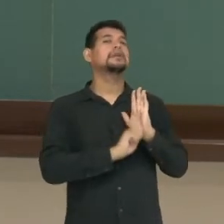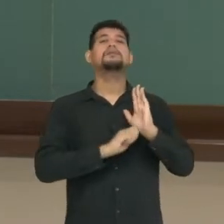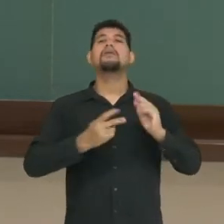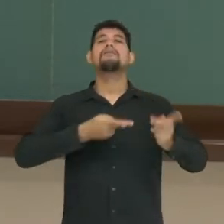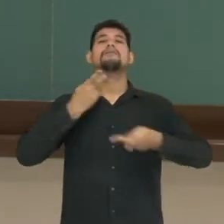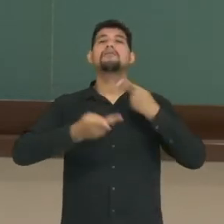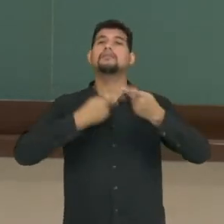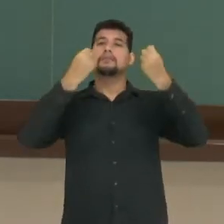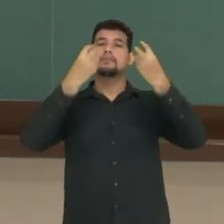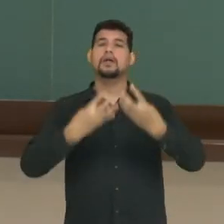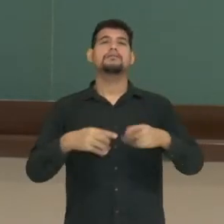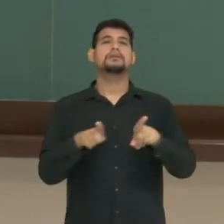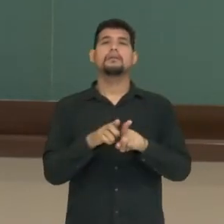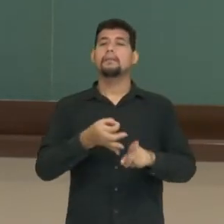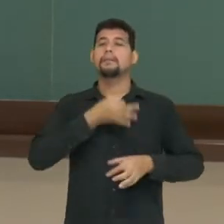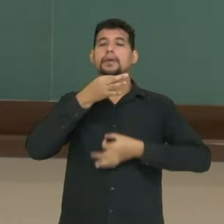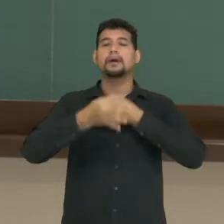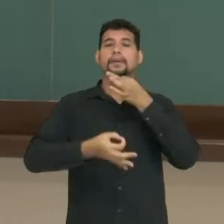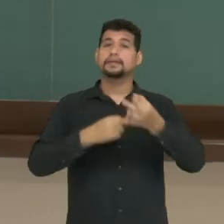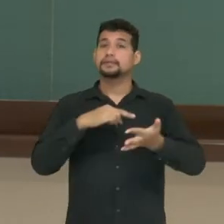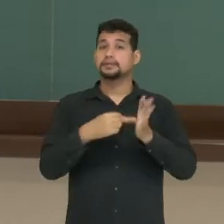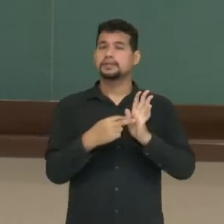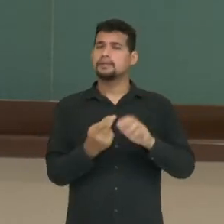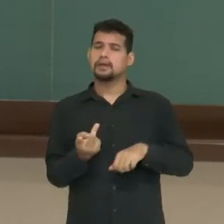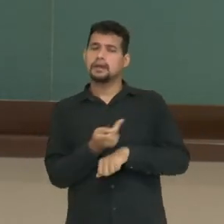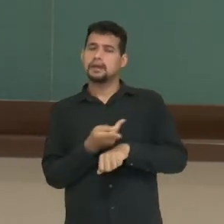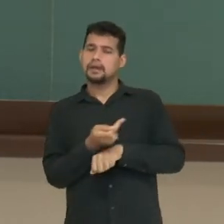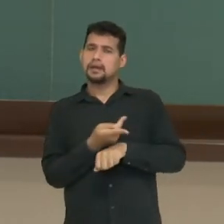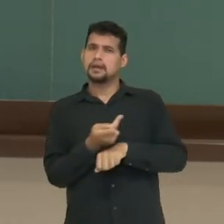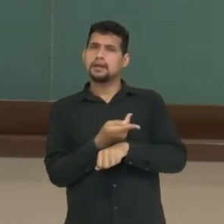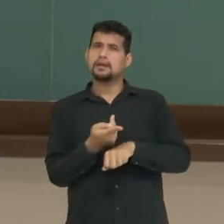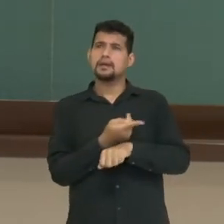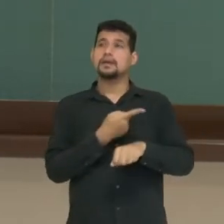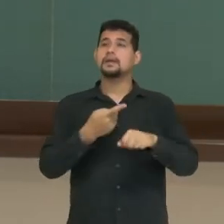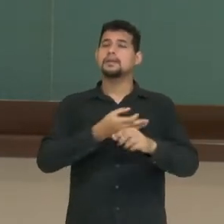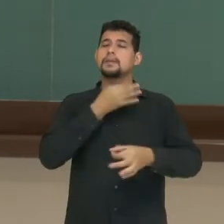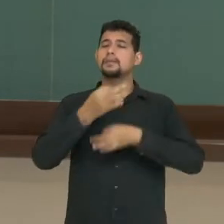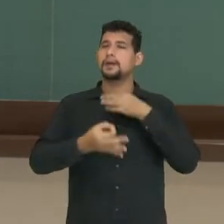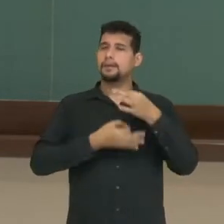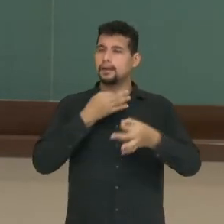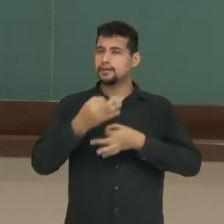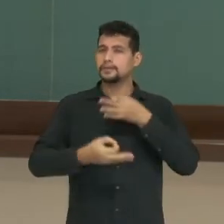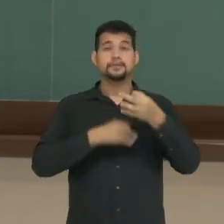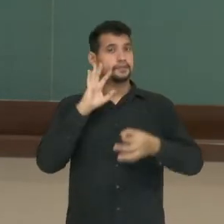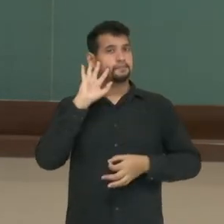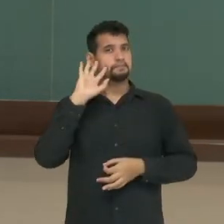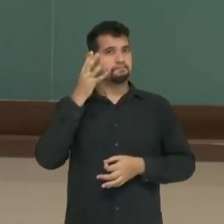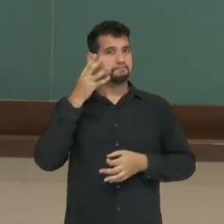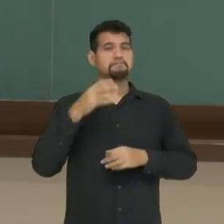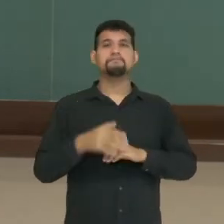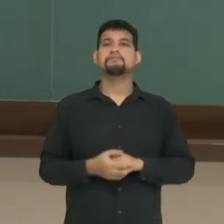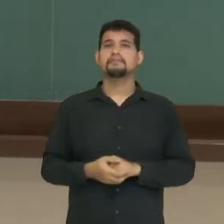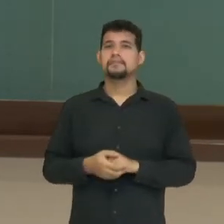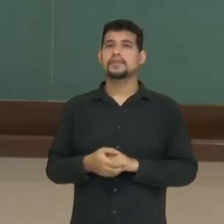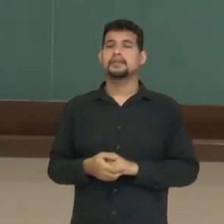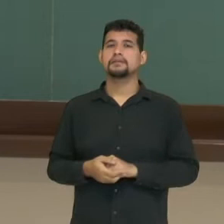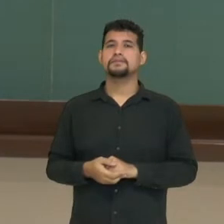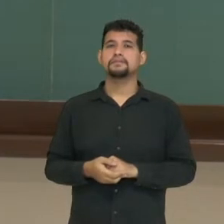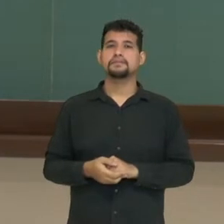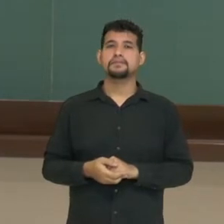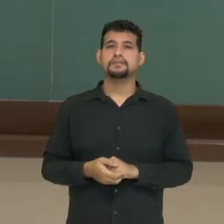gente percebe aqui? Que você vai buscar aqui a criticidade dos fatos, então, aqui